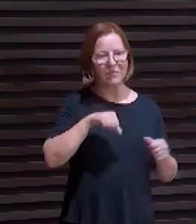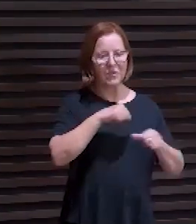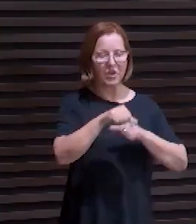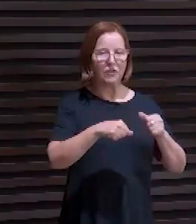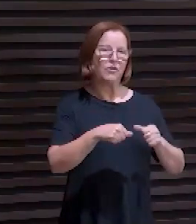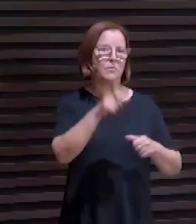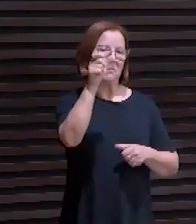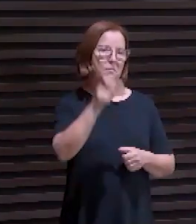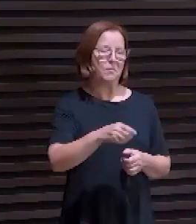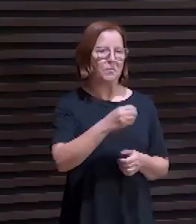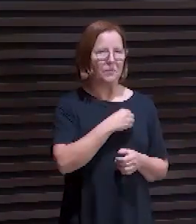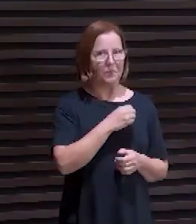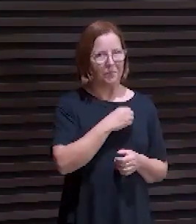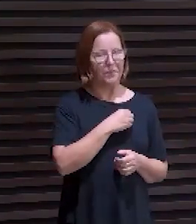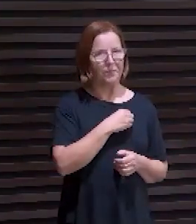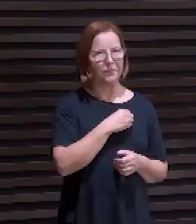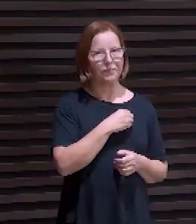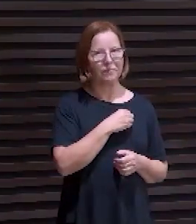pecadores.